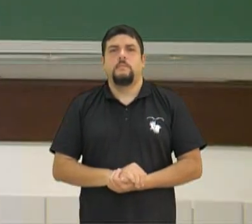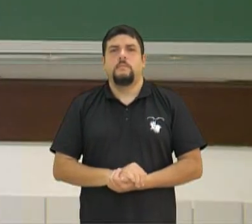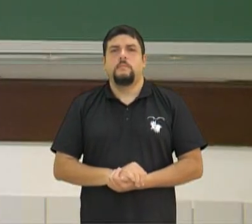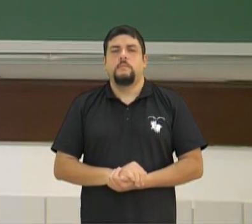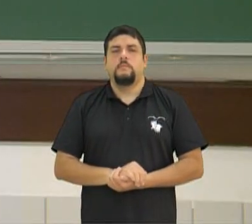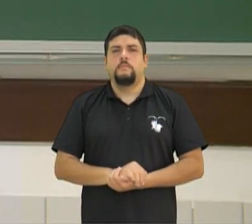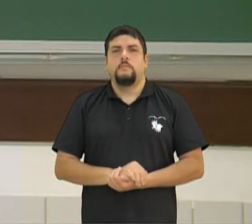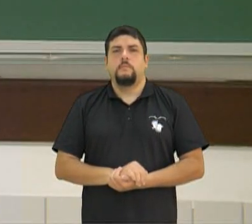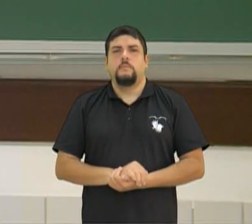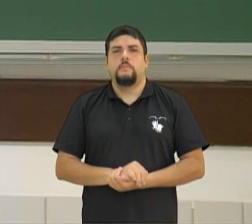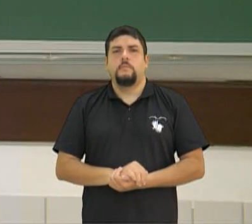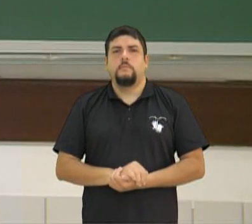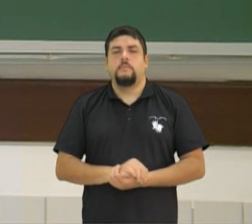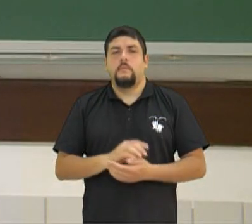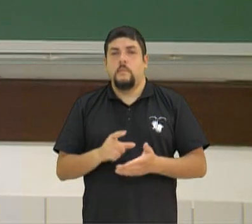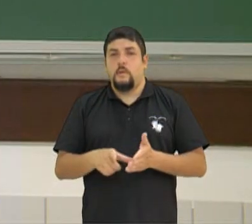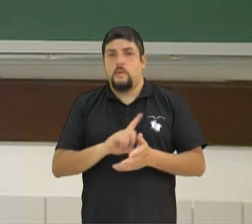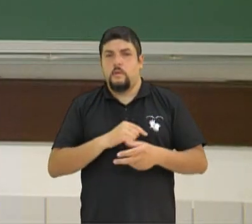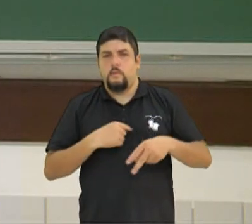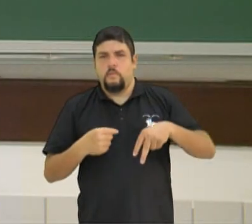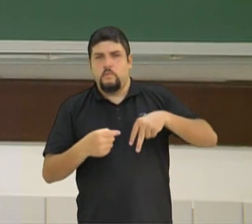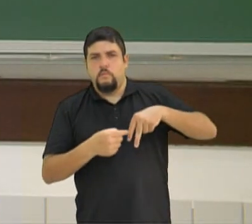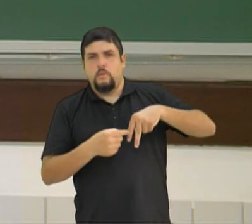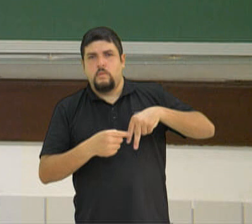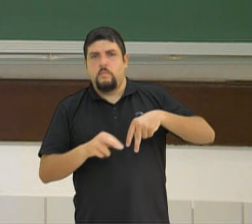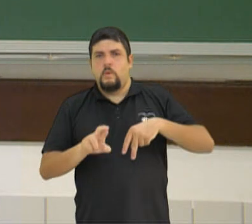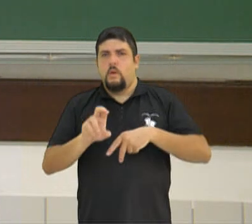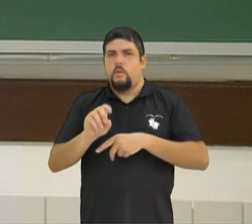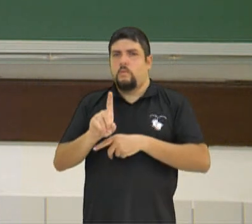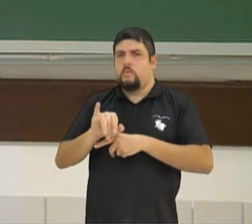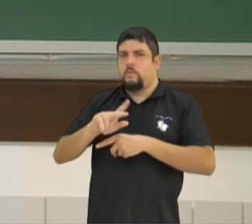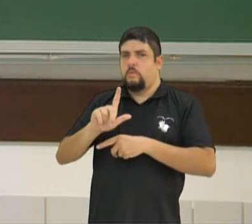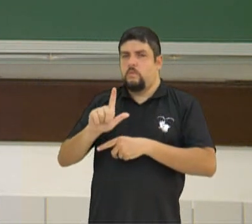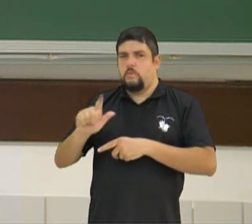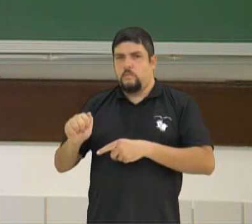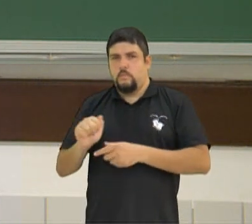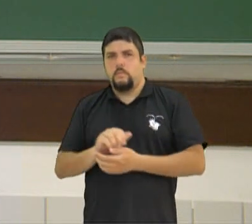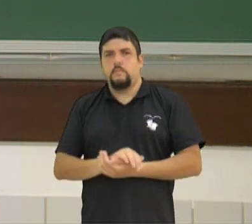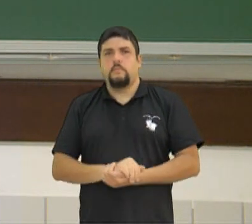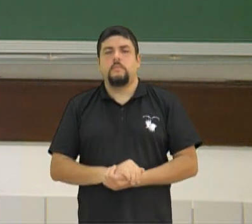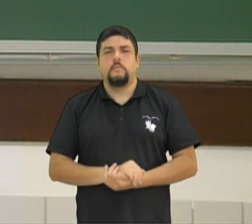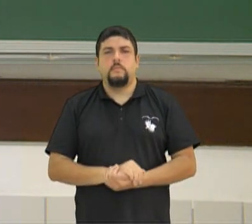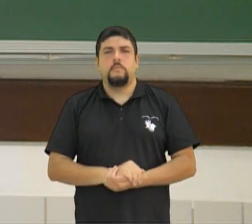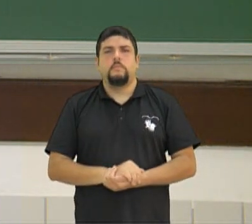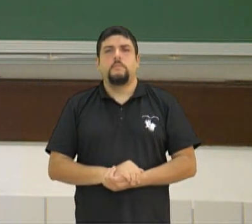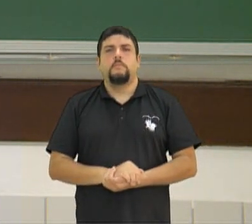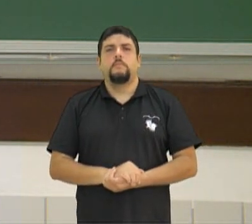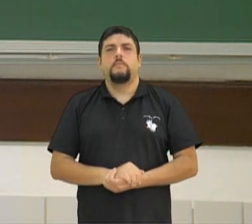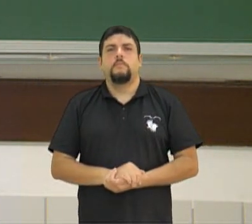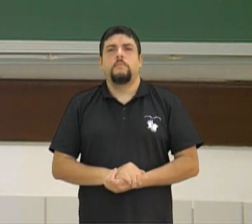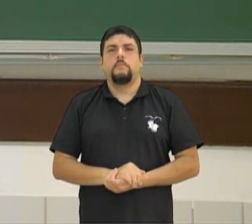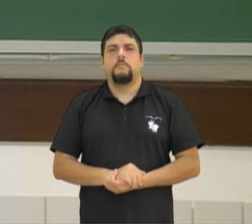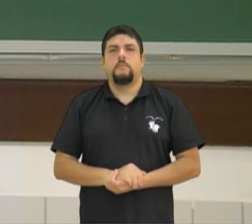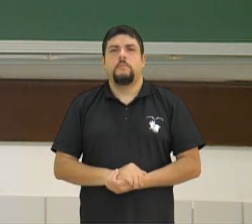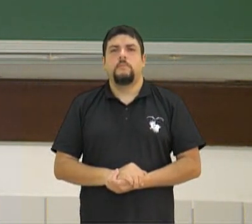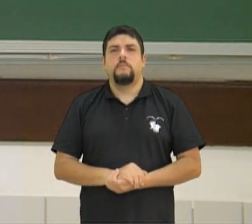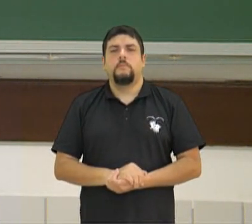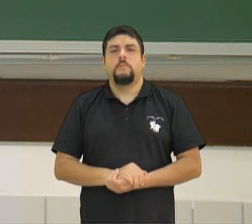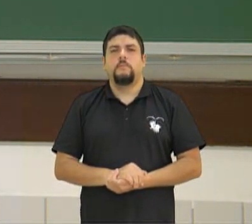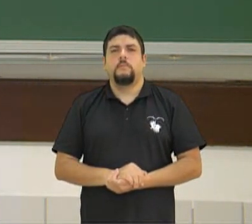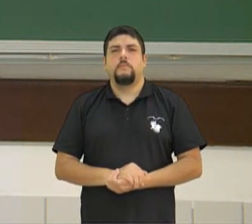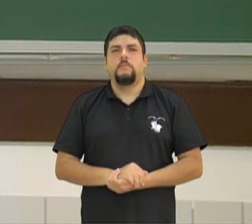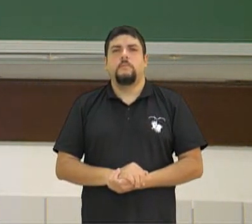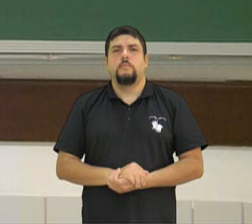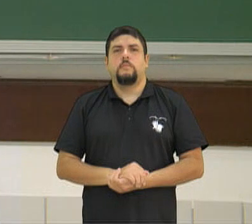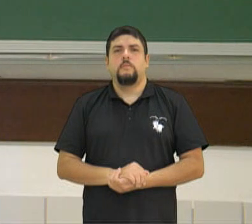falei lá no texto para vocês, que é o joelho, los dedos de los pies, bien? El cuello, que